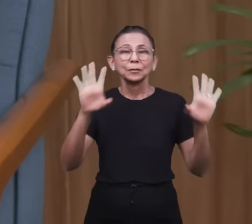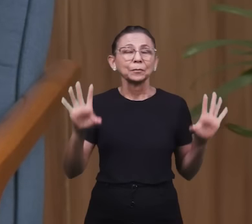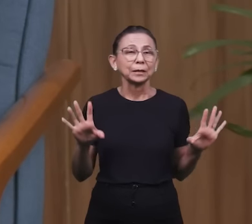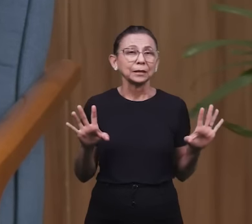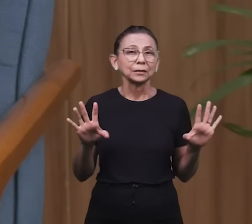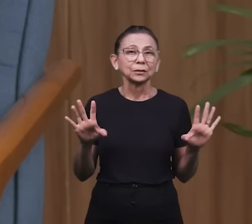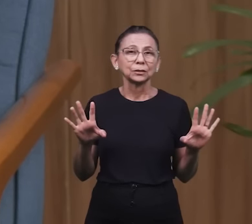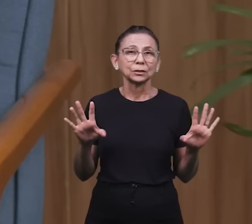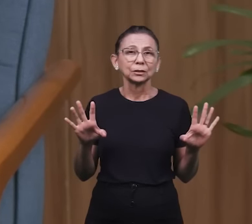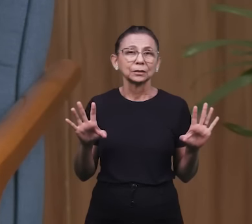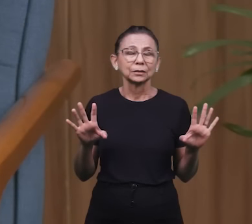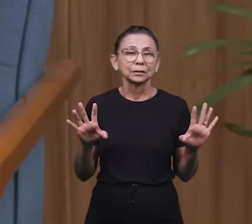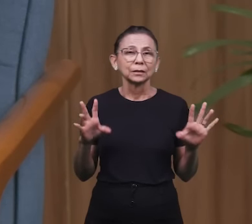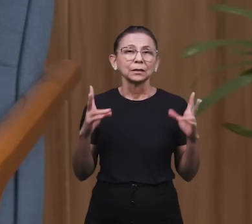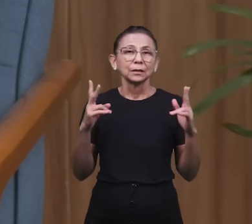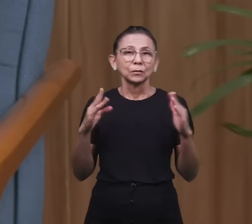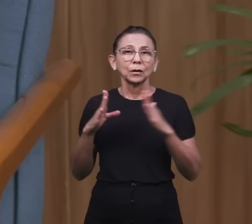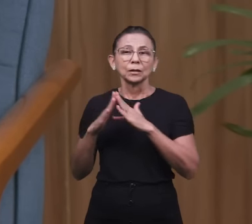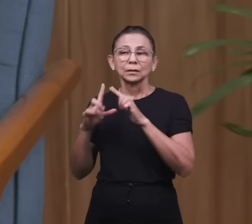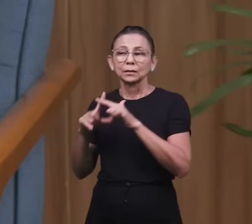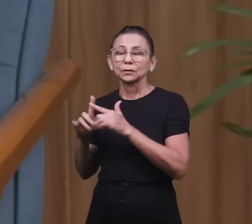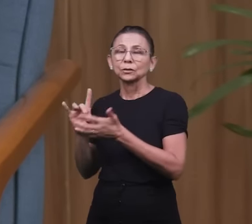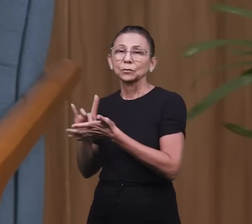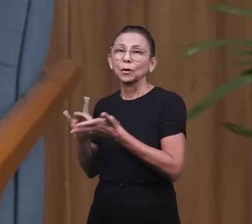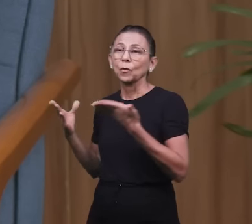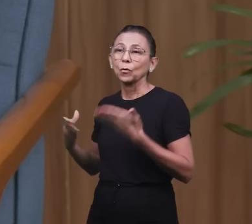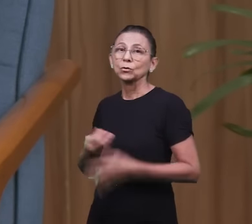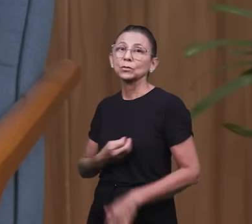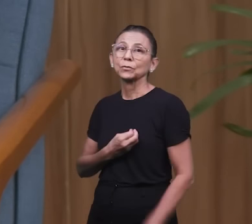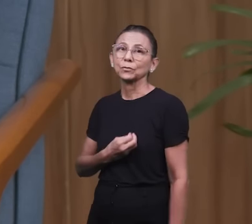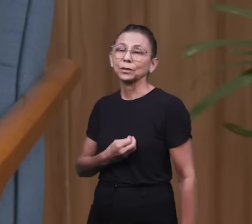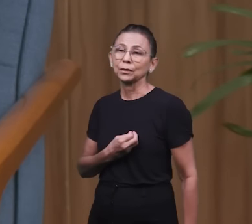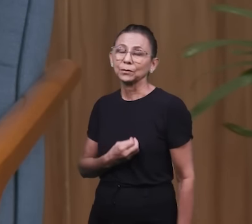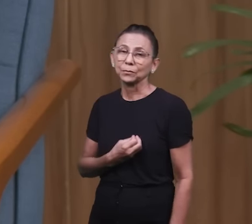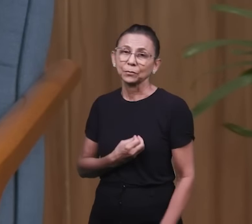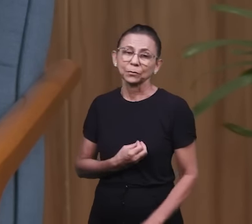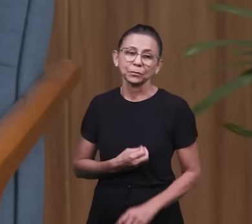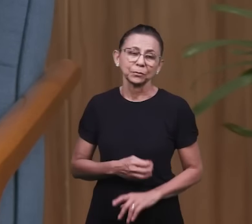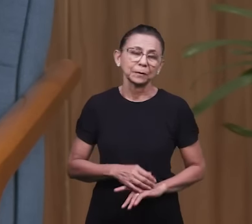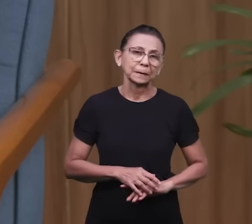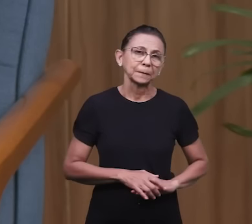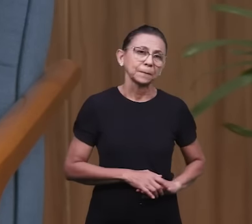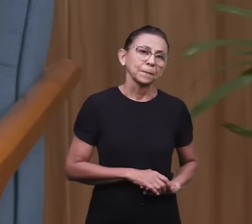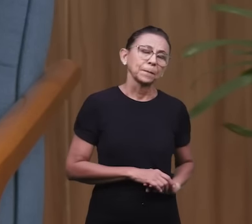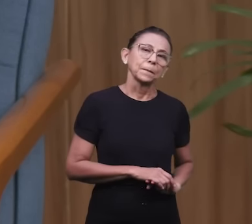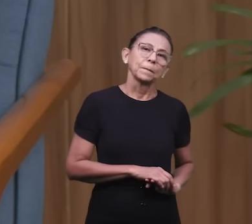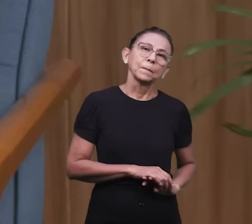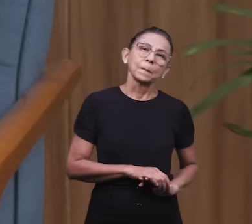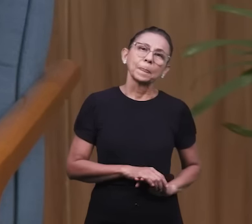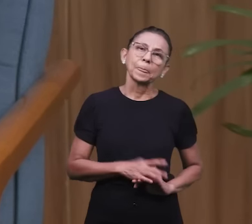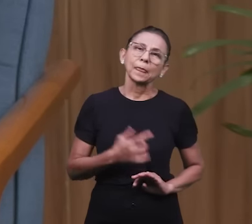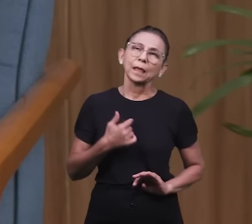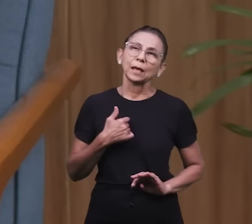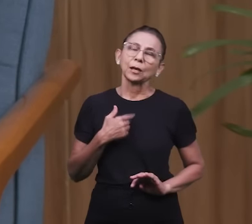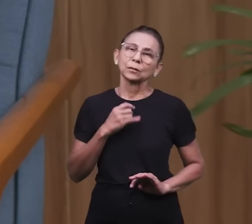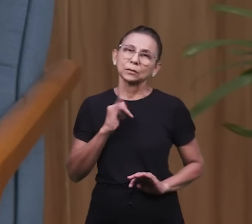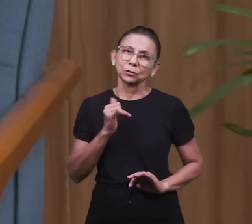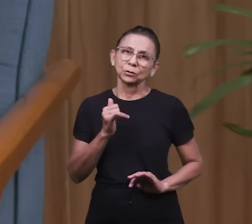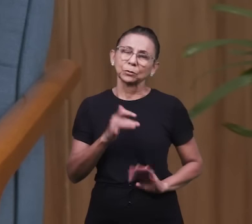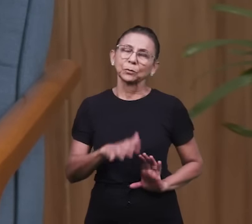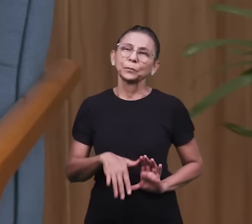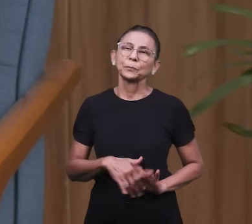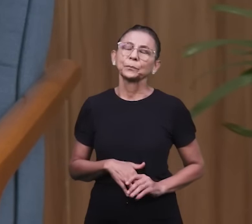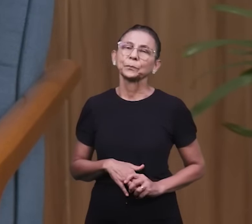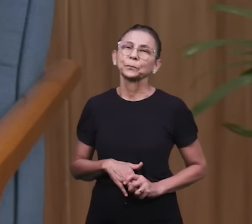o momento que a igreja está vivendo né E esse princípio de dois aconteceu eu costumo E aí uma abordagem que eu faço